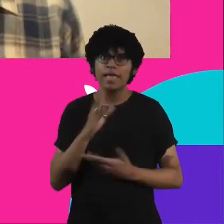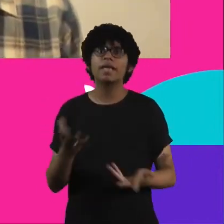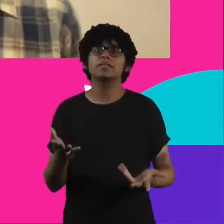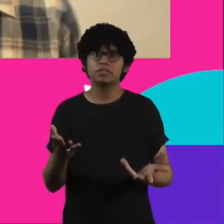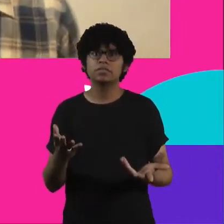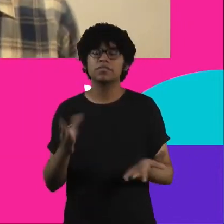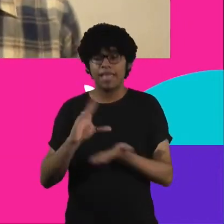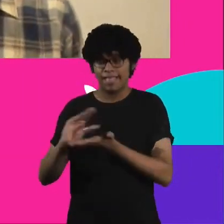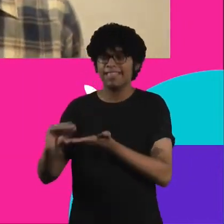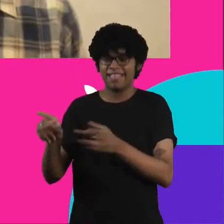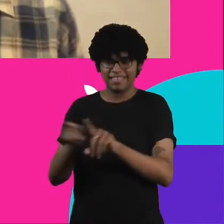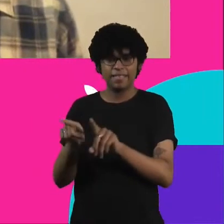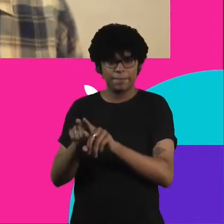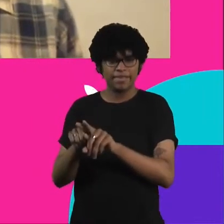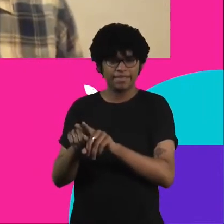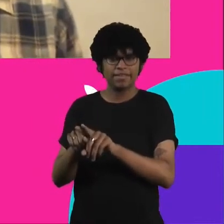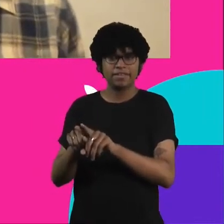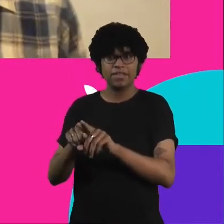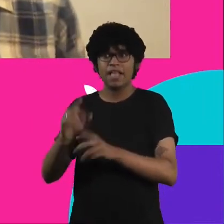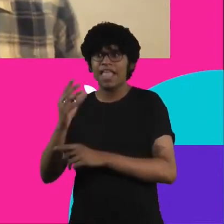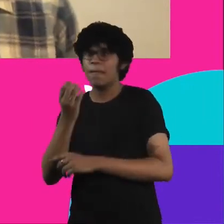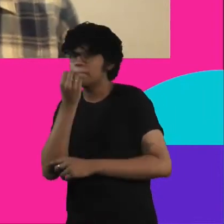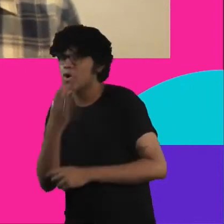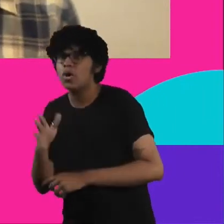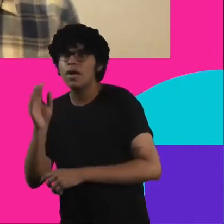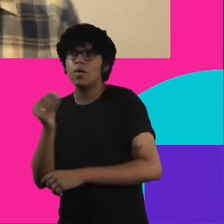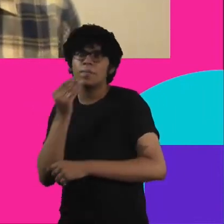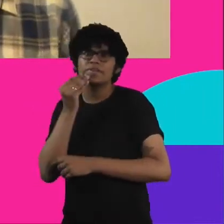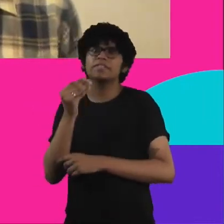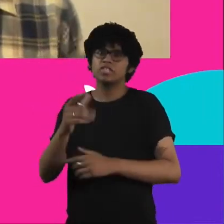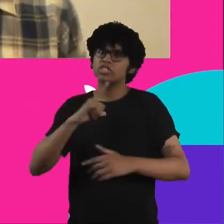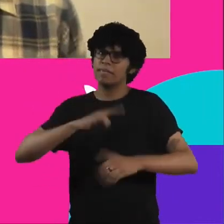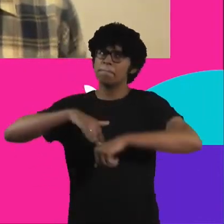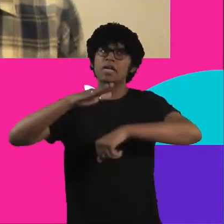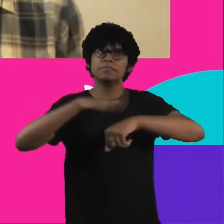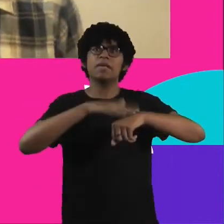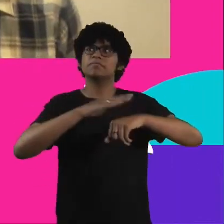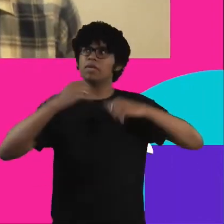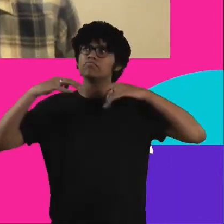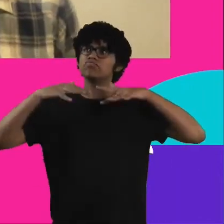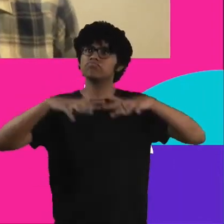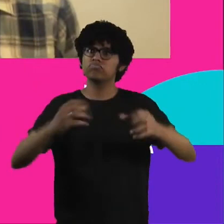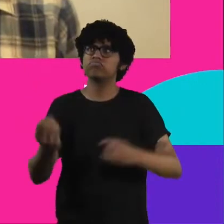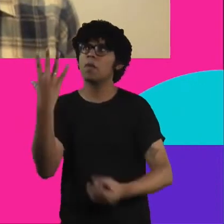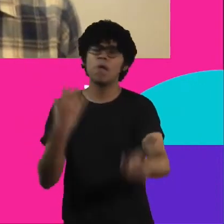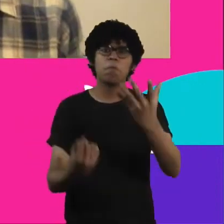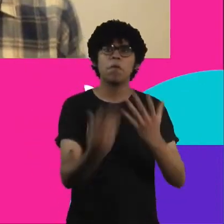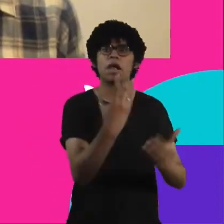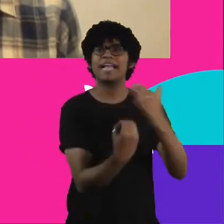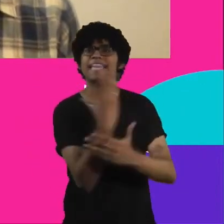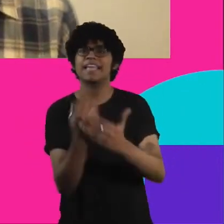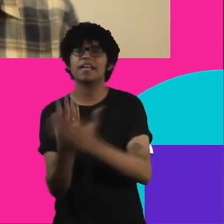olhem essas informações também. Eu acho que há muitas oportunidades no sentido de usarmos